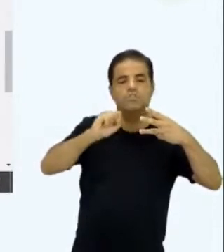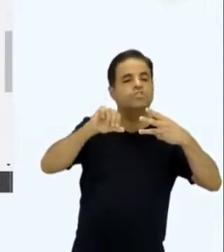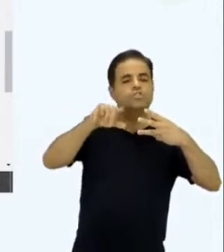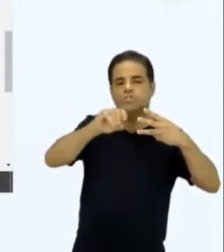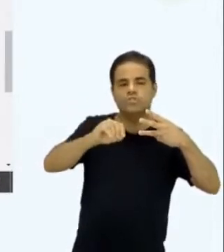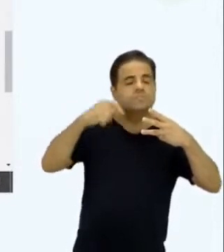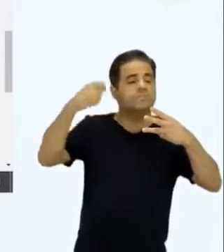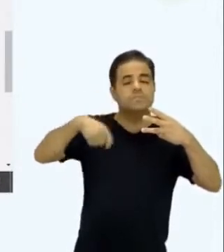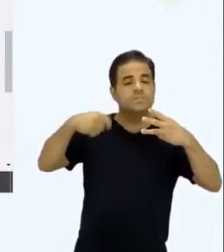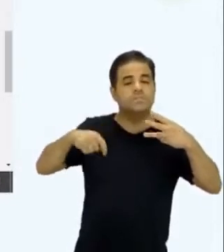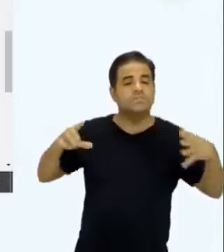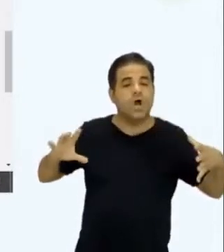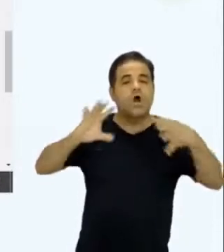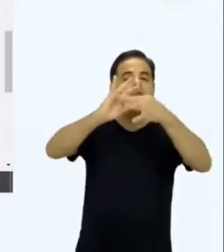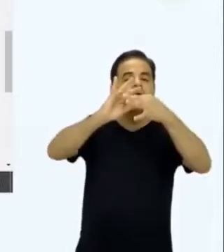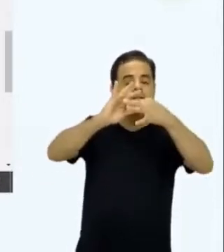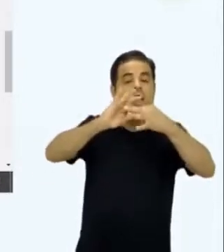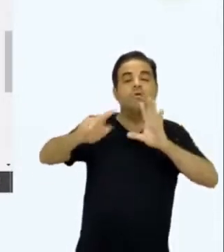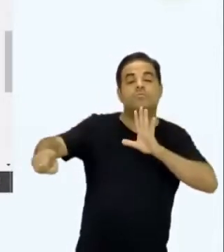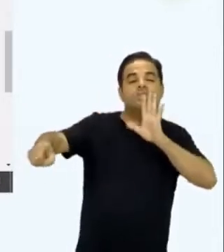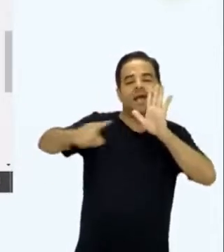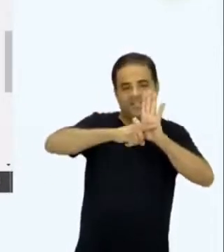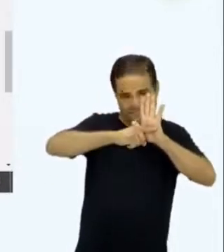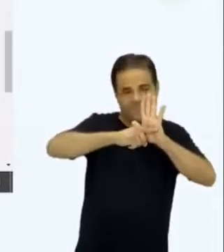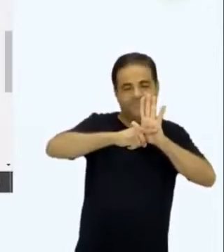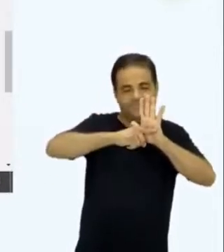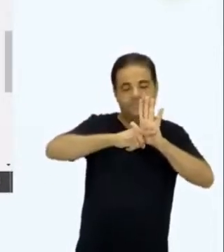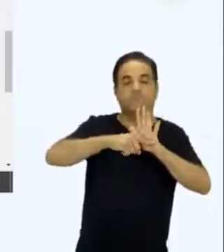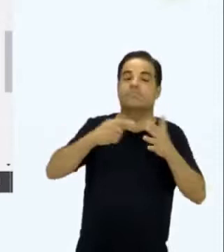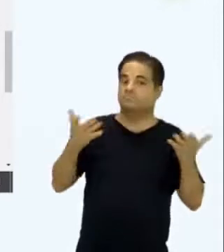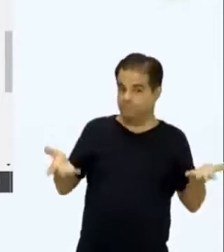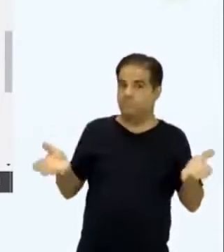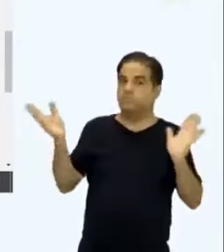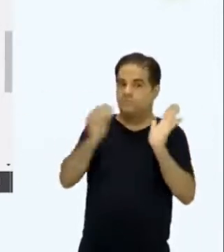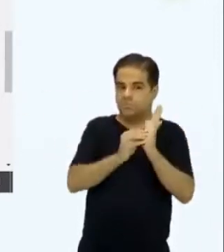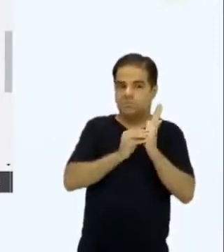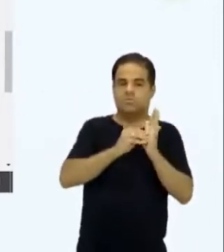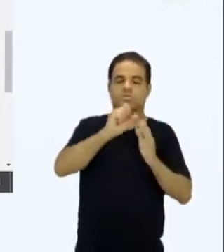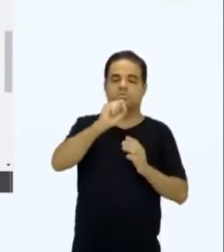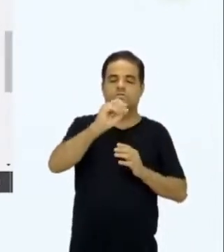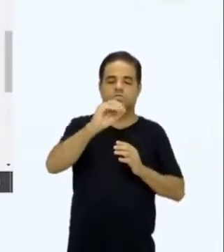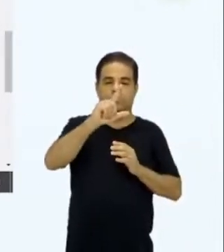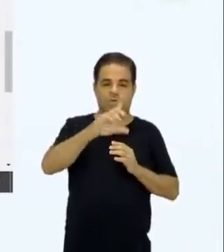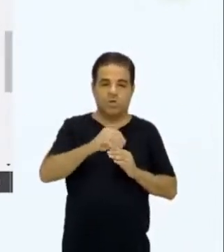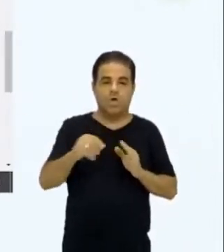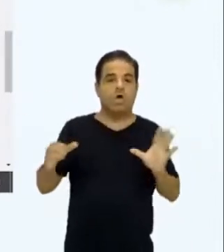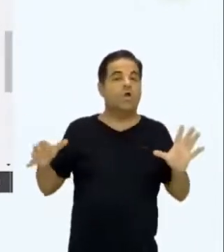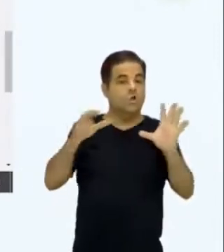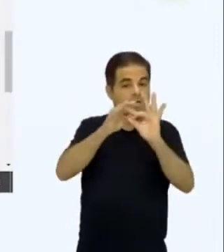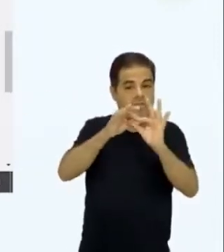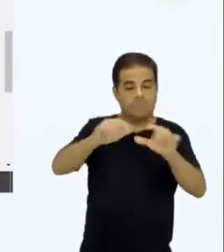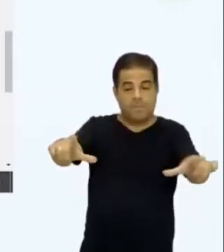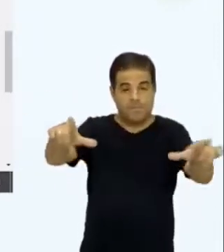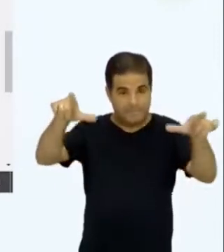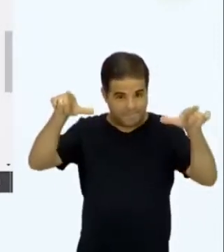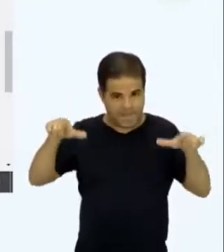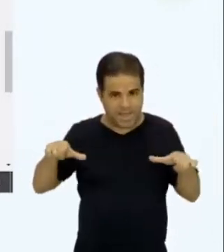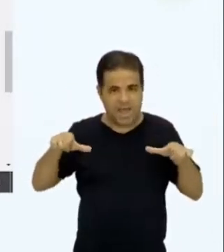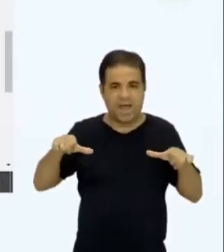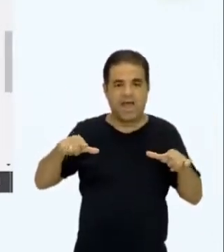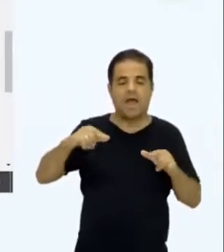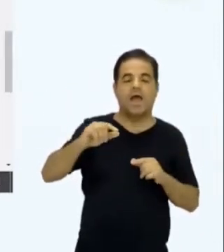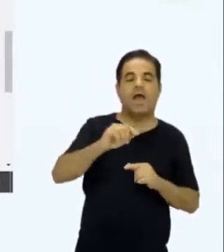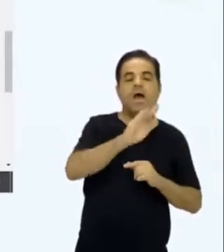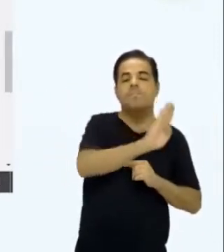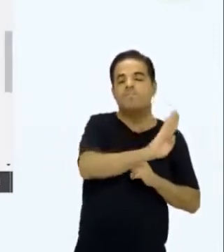nós precisamos conectar o negativo. Então, nós colocamos solo e conectamos a nossa placa